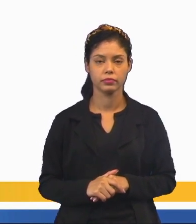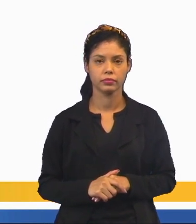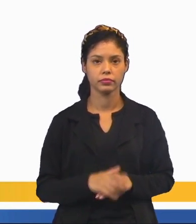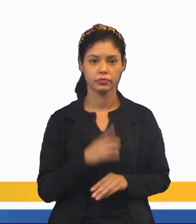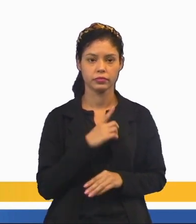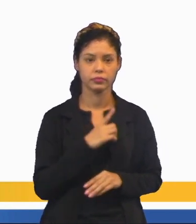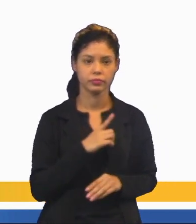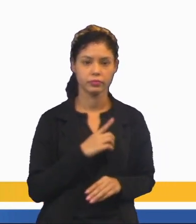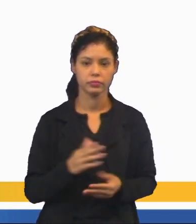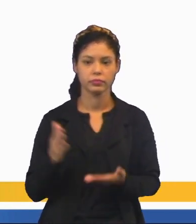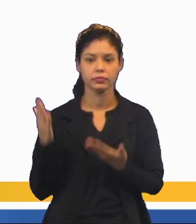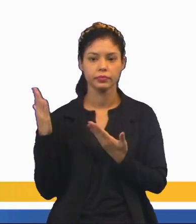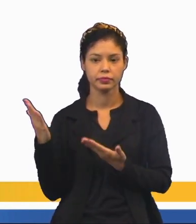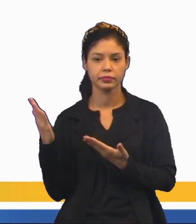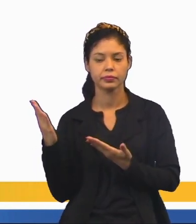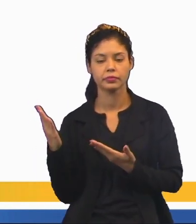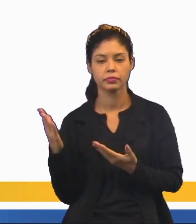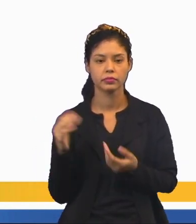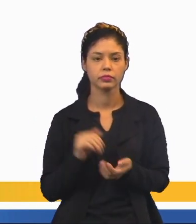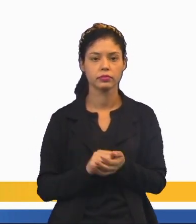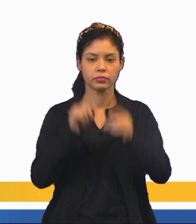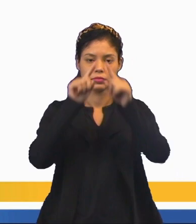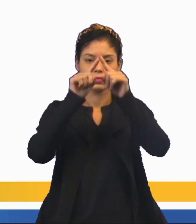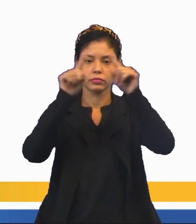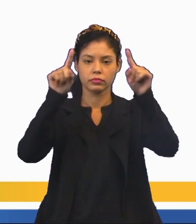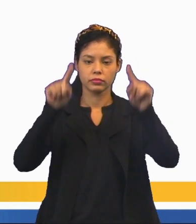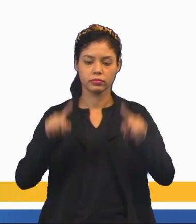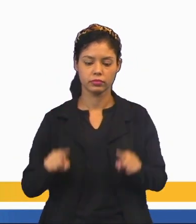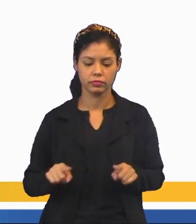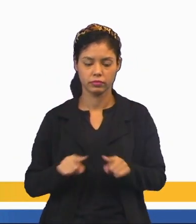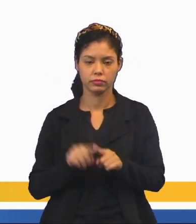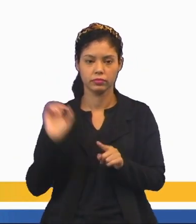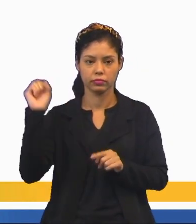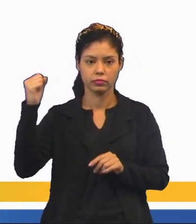Eu tenho aí um retângulo, né?